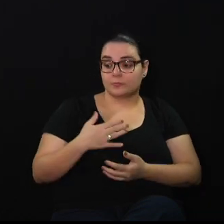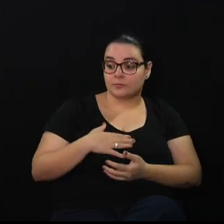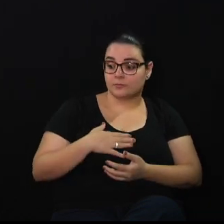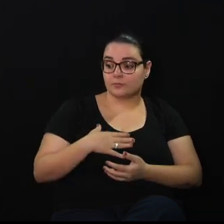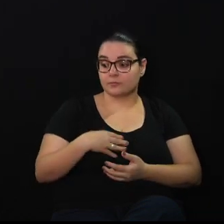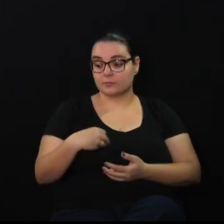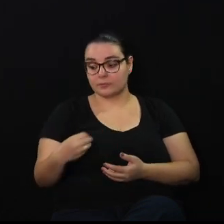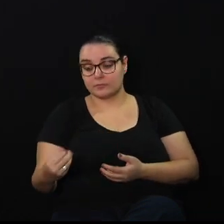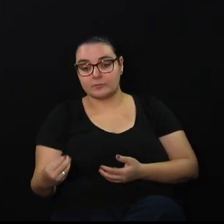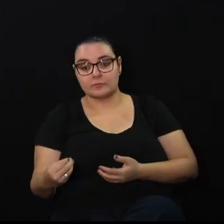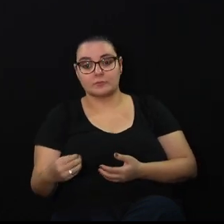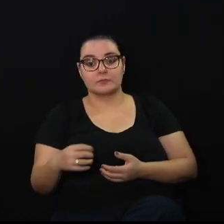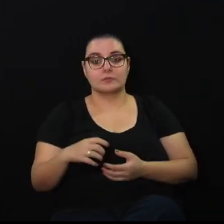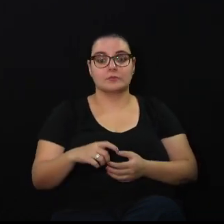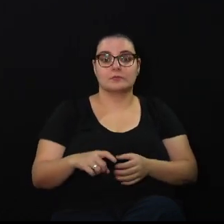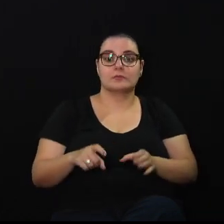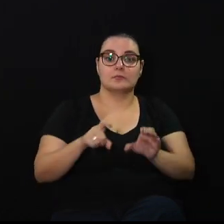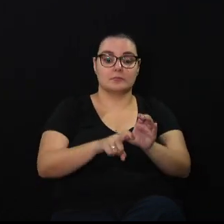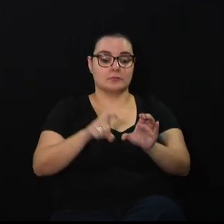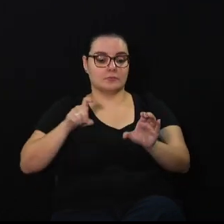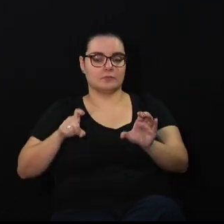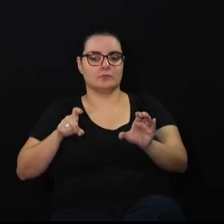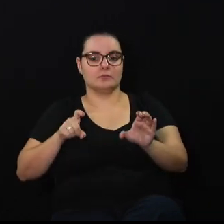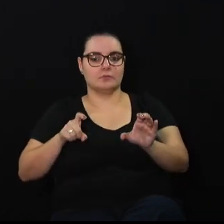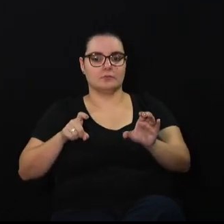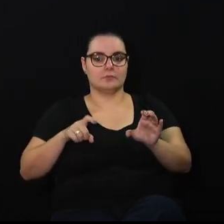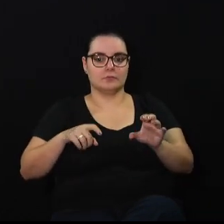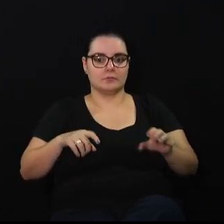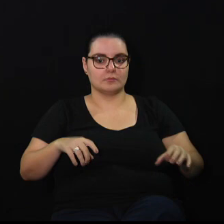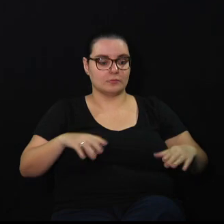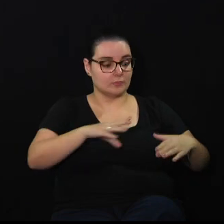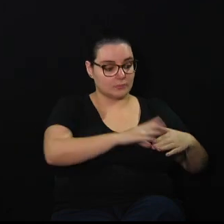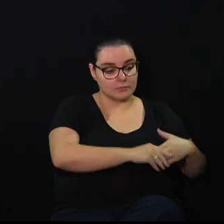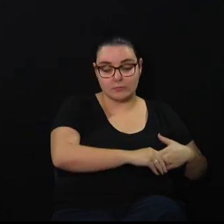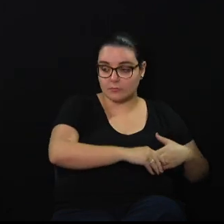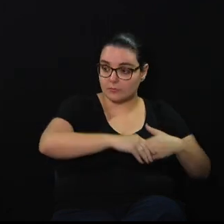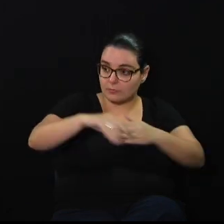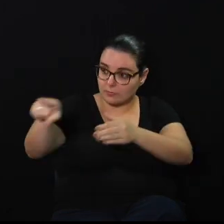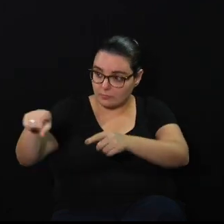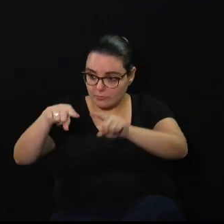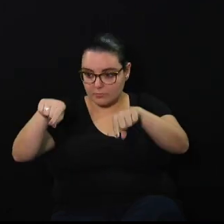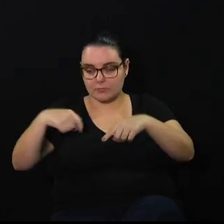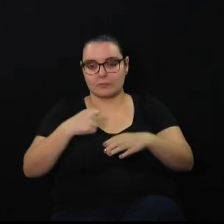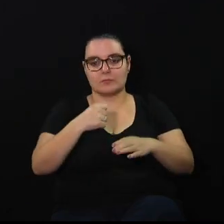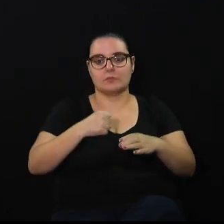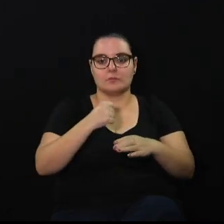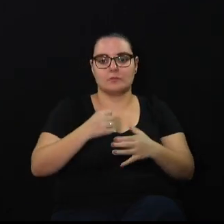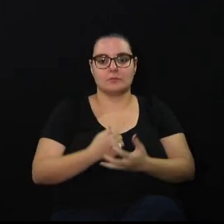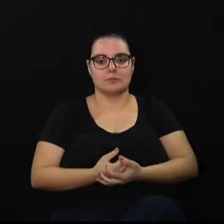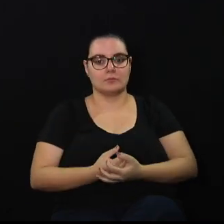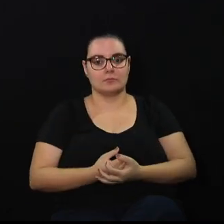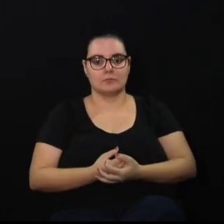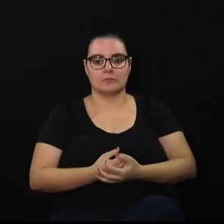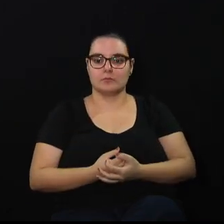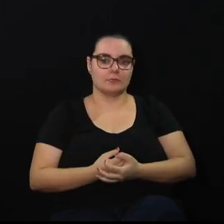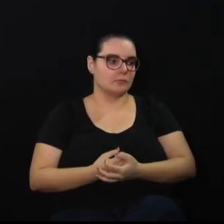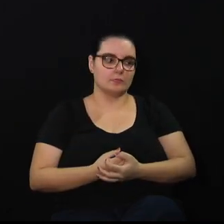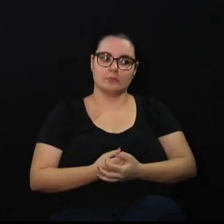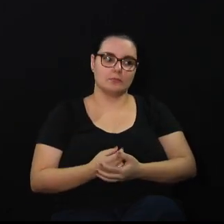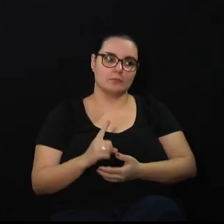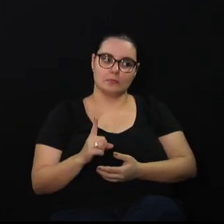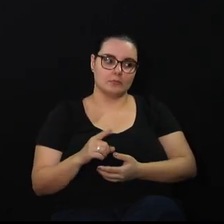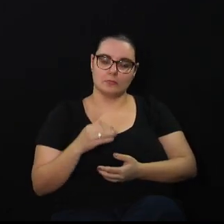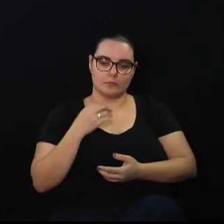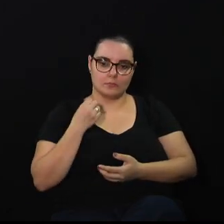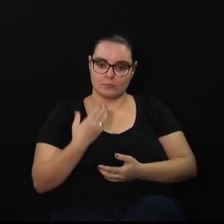ele pega no meu braço e ele leva me leva até a cozinha pra pegar o que eu quero é é não é a forma adequada de